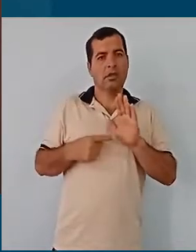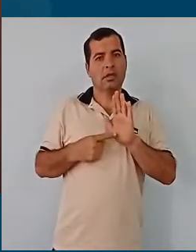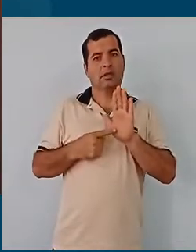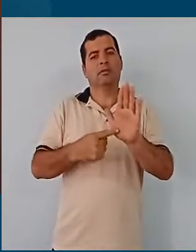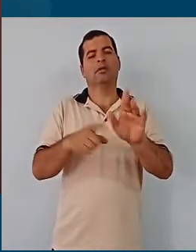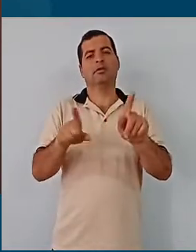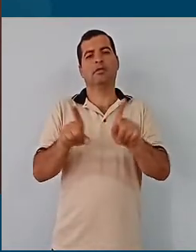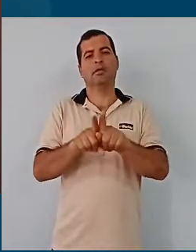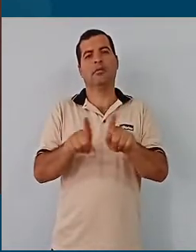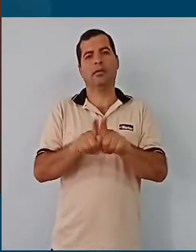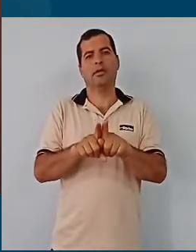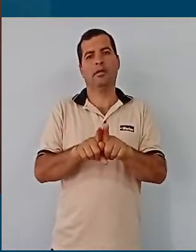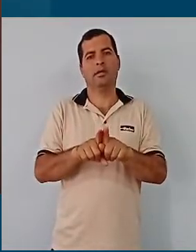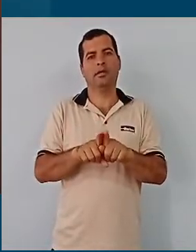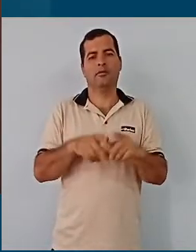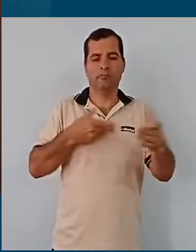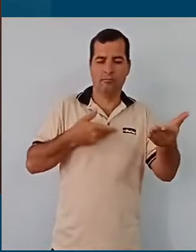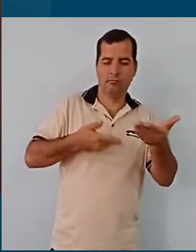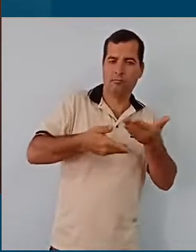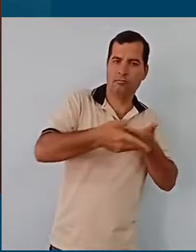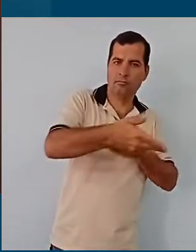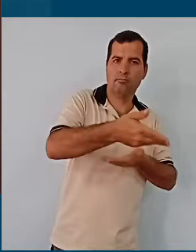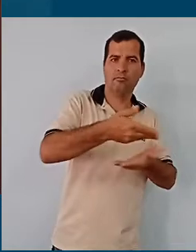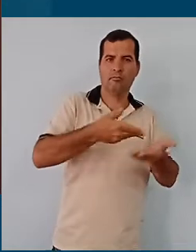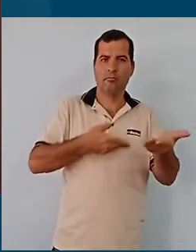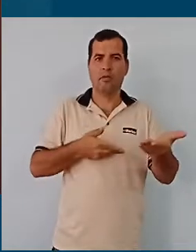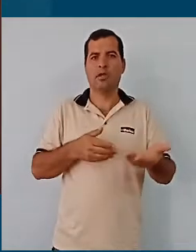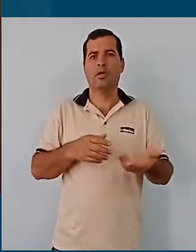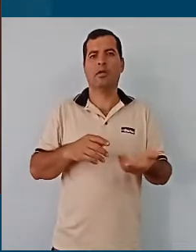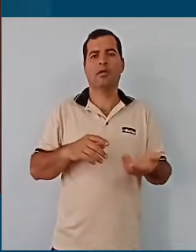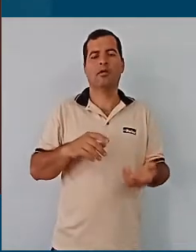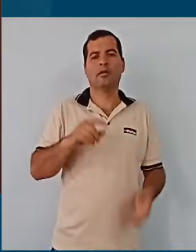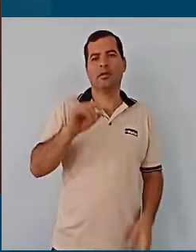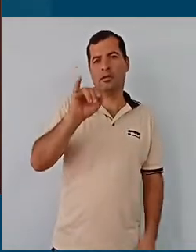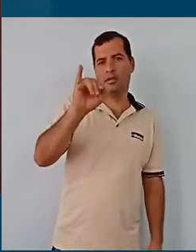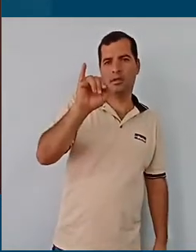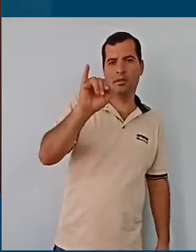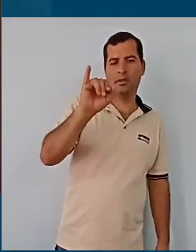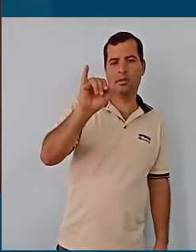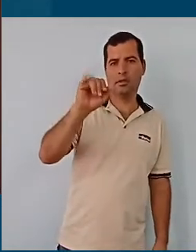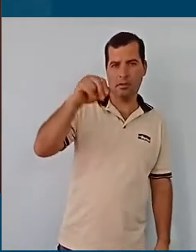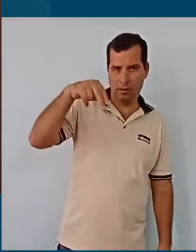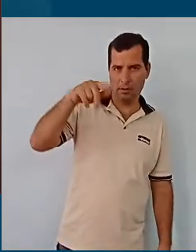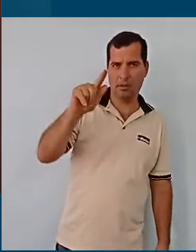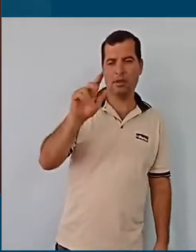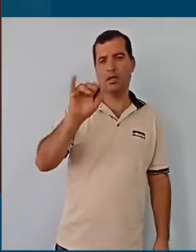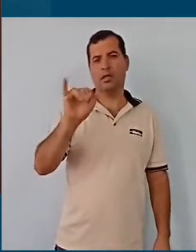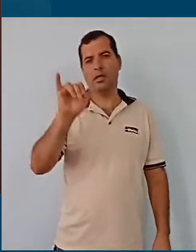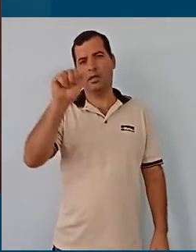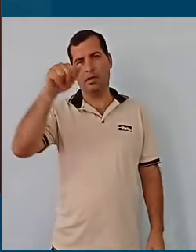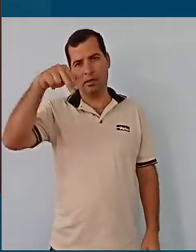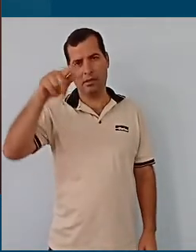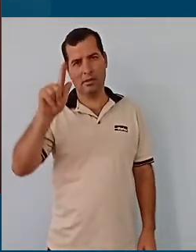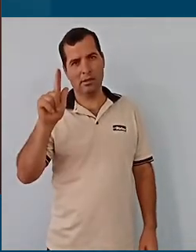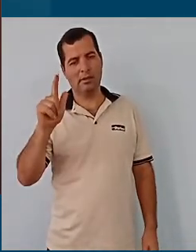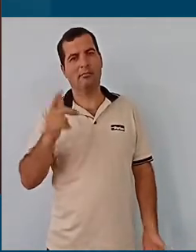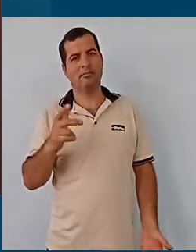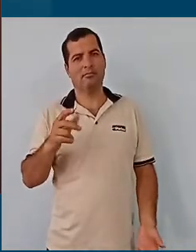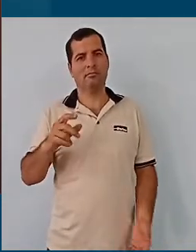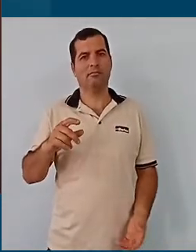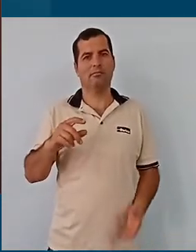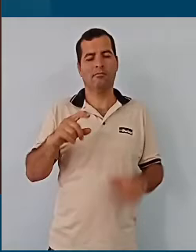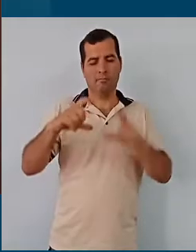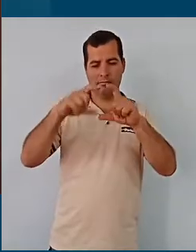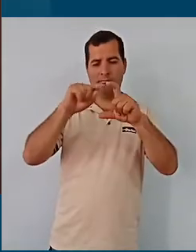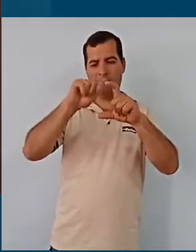que se articula como o símbolozinho do yin e do yang, ou como uma página de uma folha de papel. De um